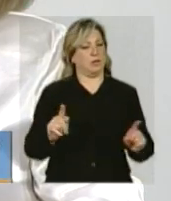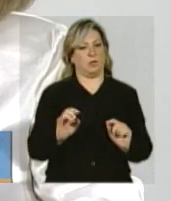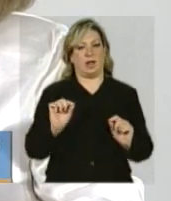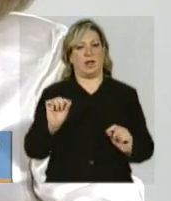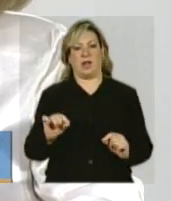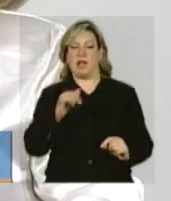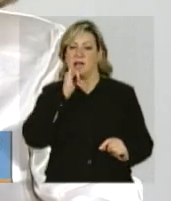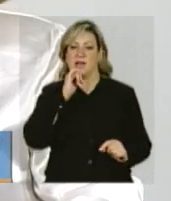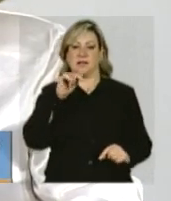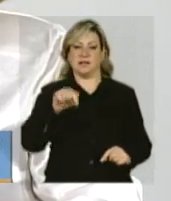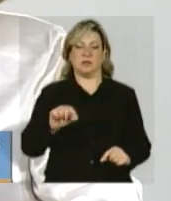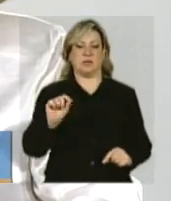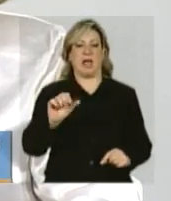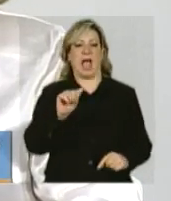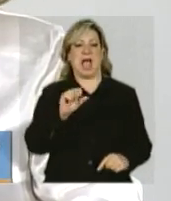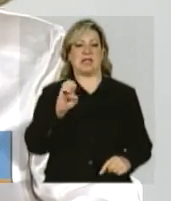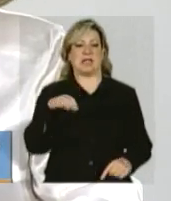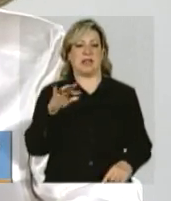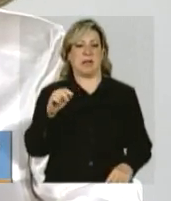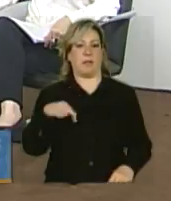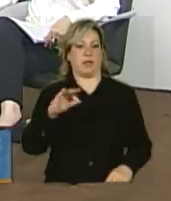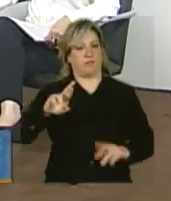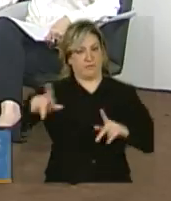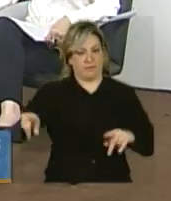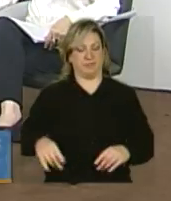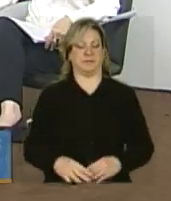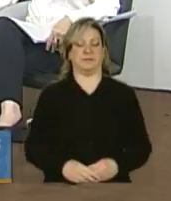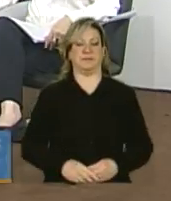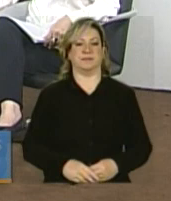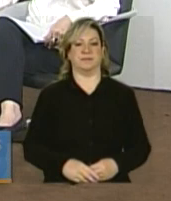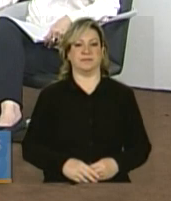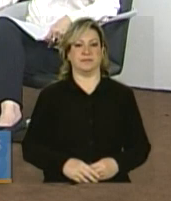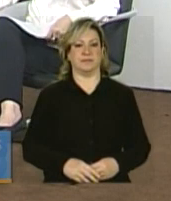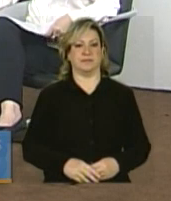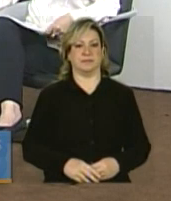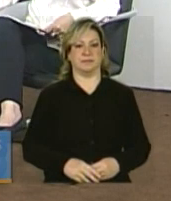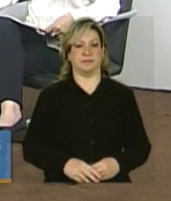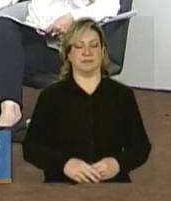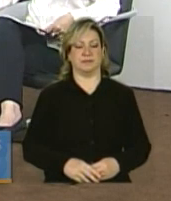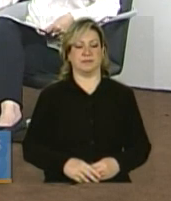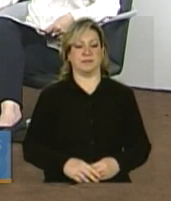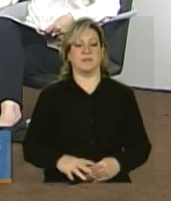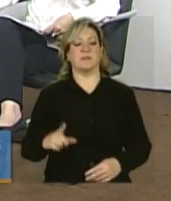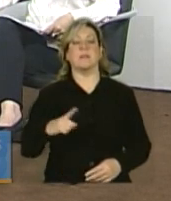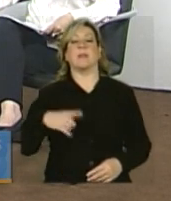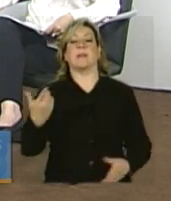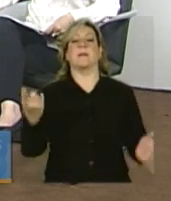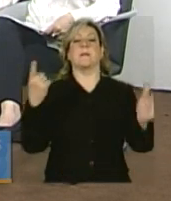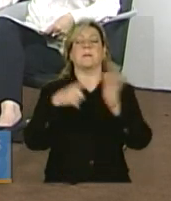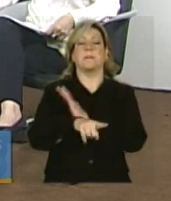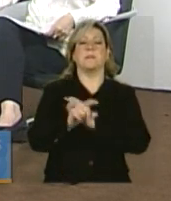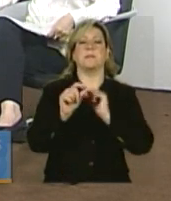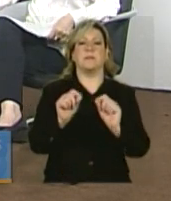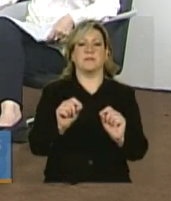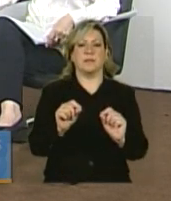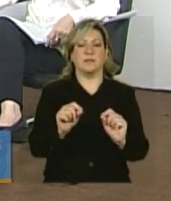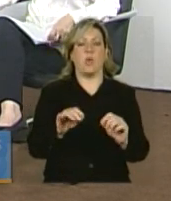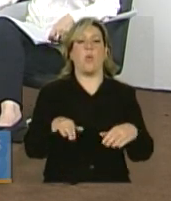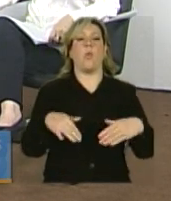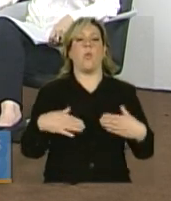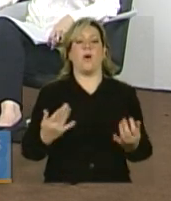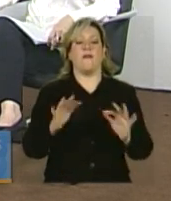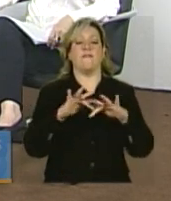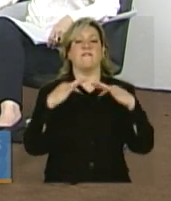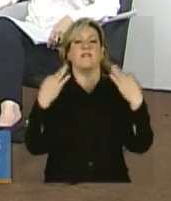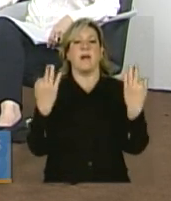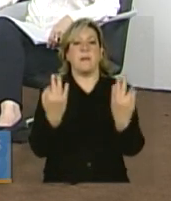o caso dos assentamentos. Deuscreide, por que famílias de presos são